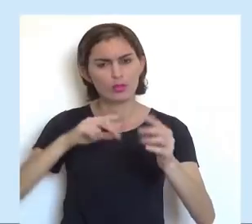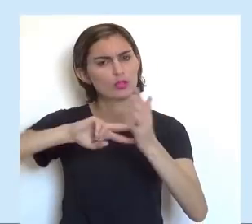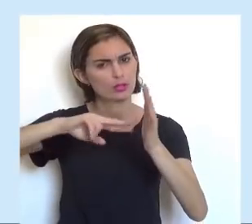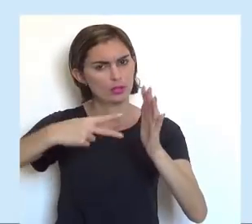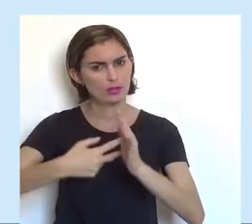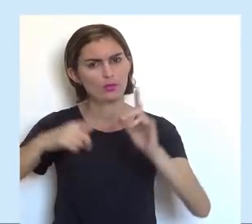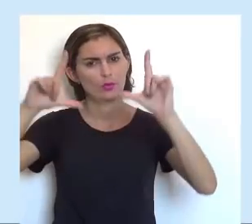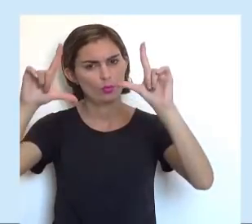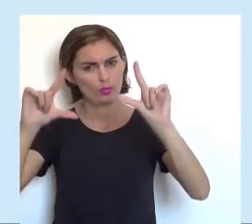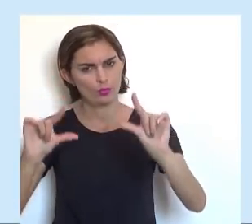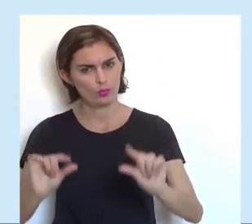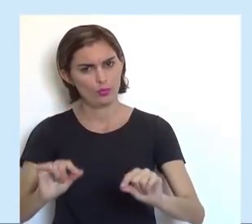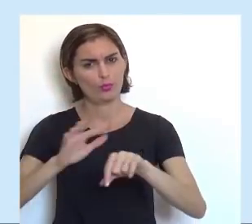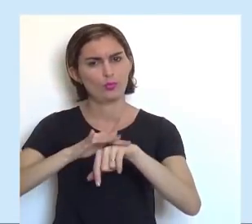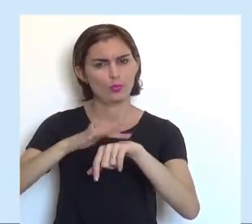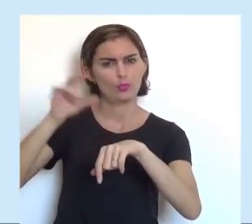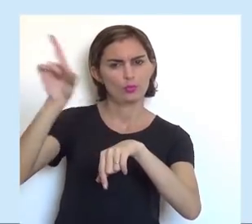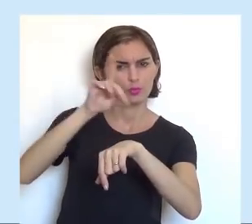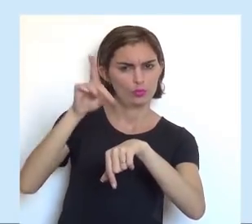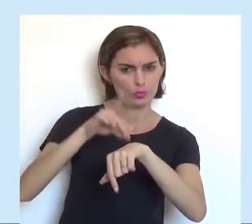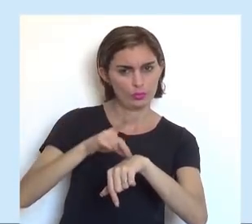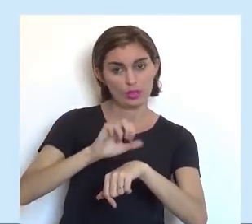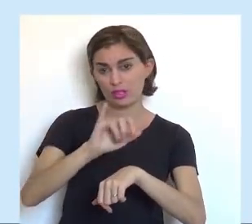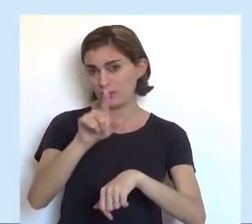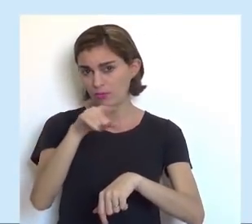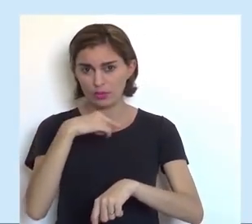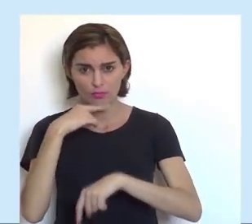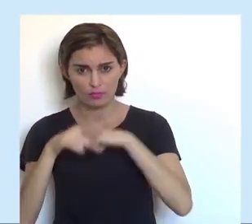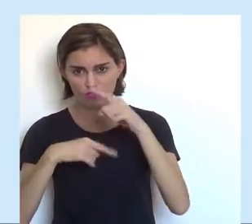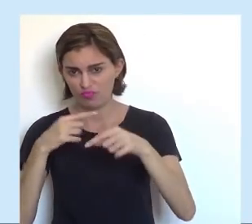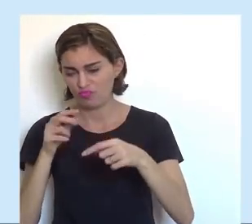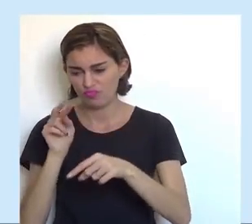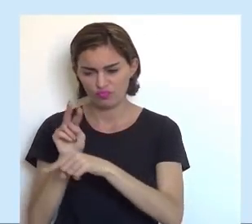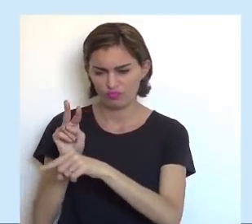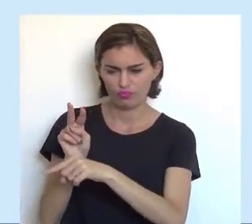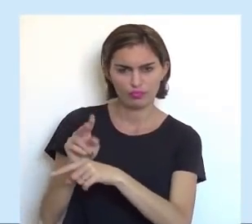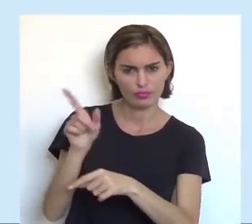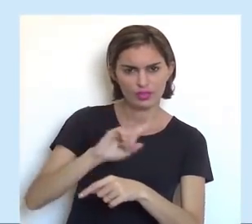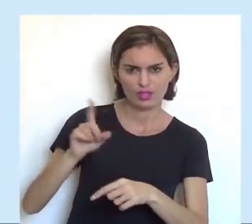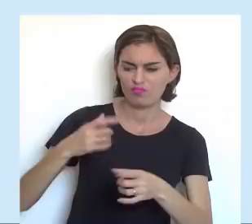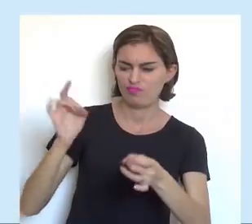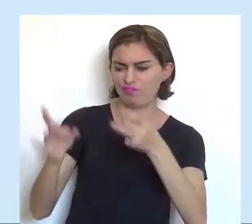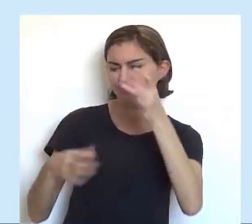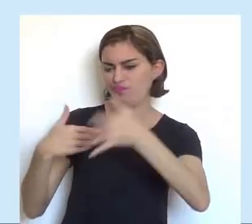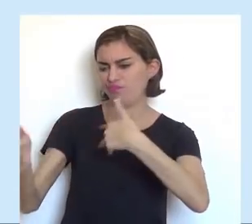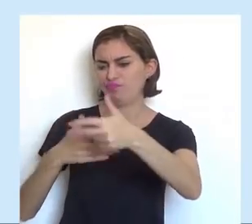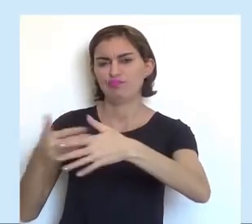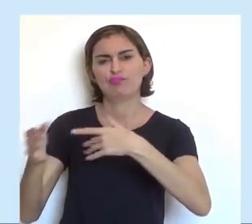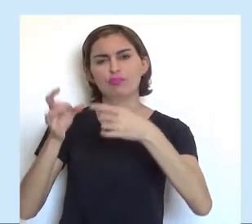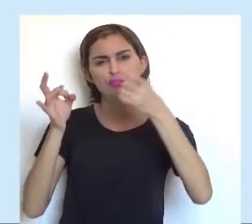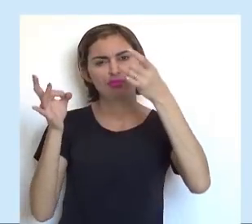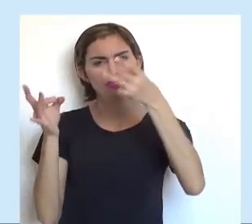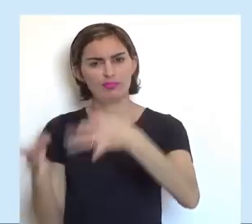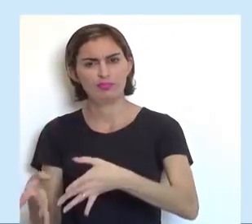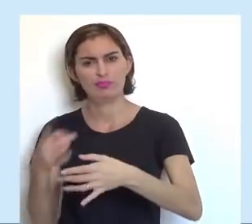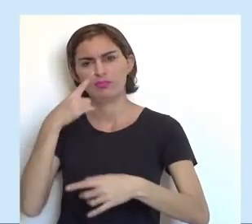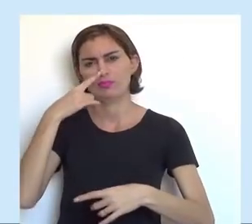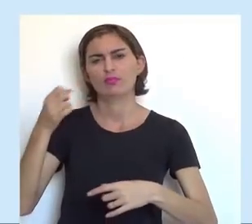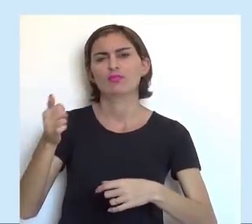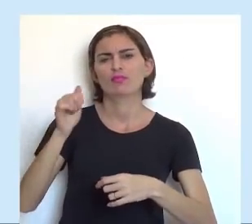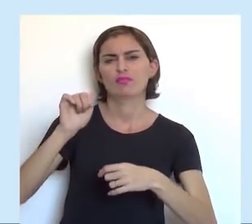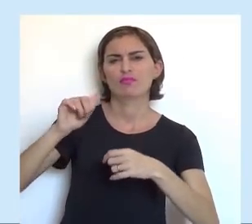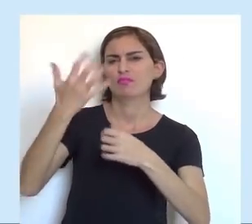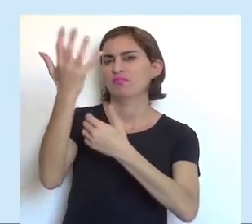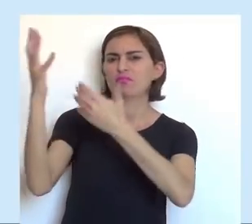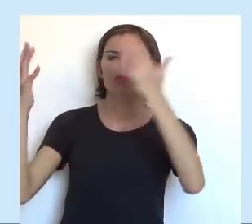ter menos casos de dengue. Mas se você não cuida do pneu, ele fica de acordo no meio ambiente, de forma ao ar